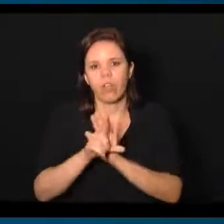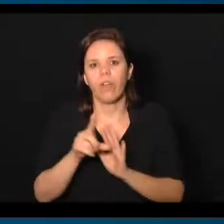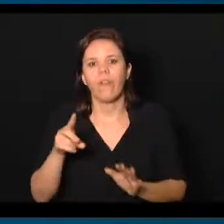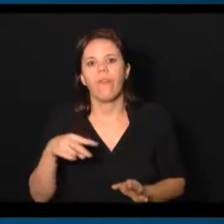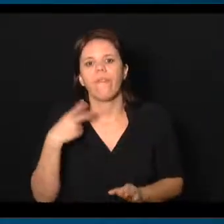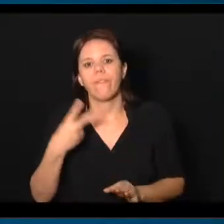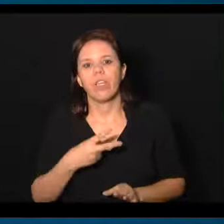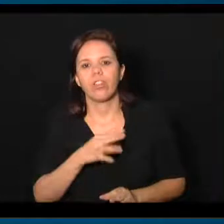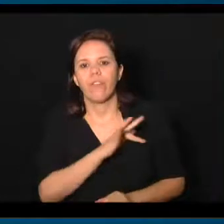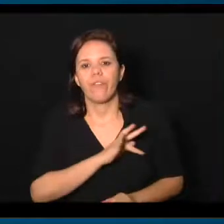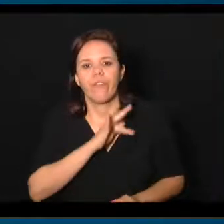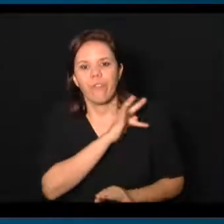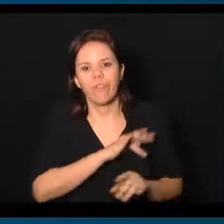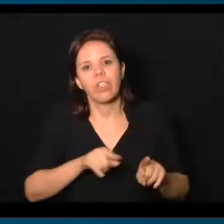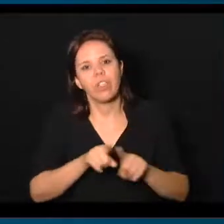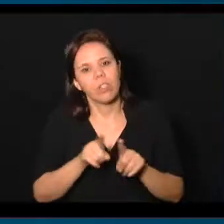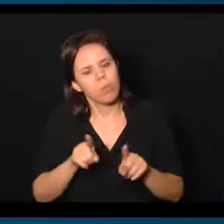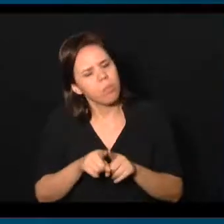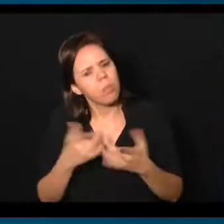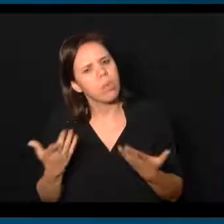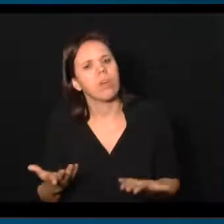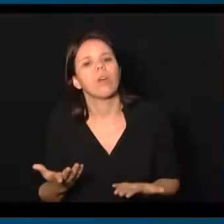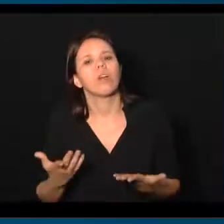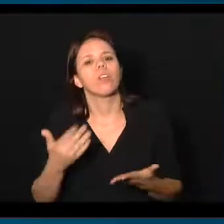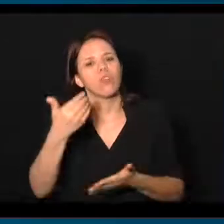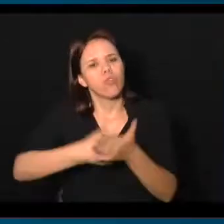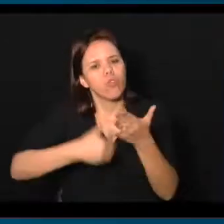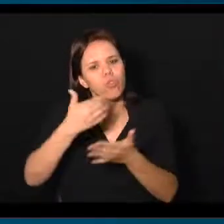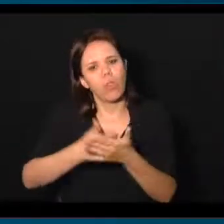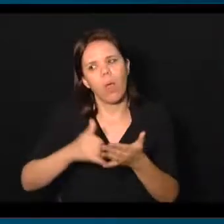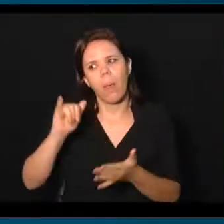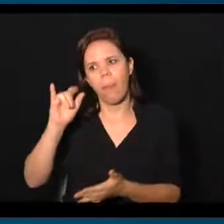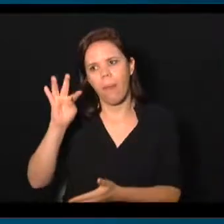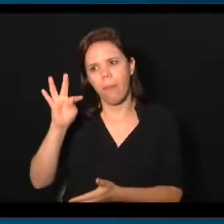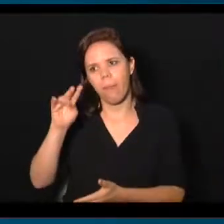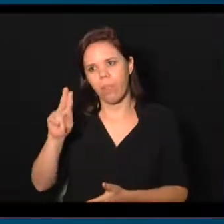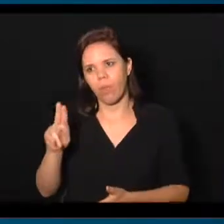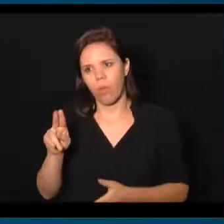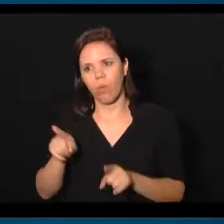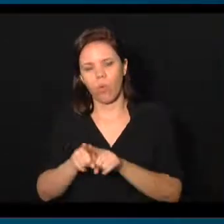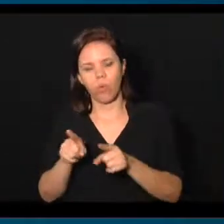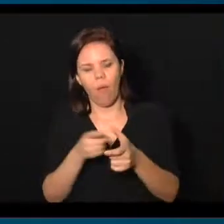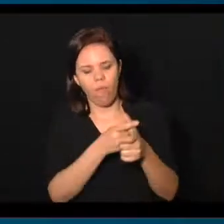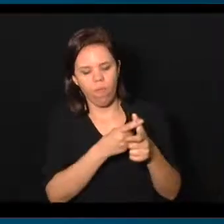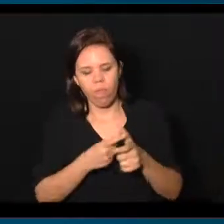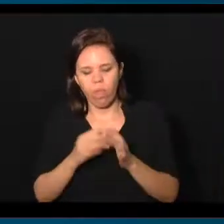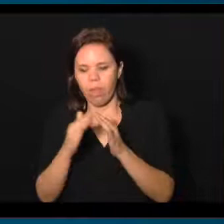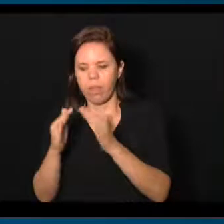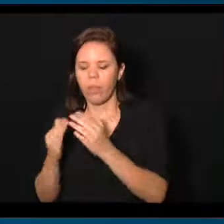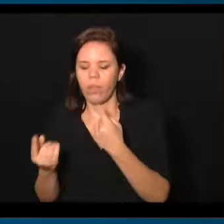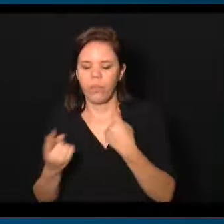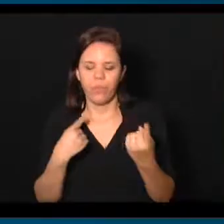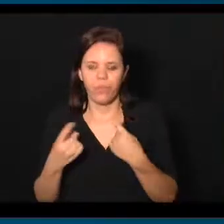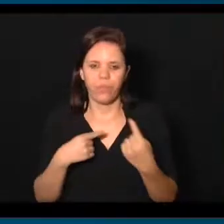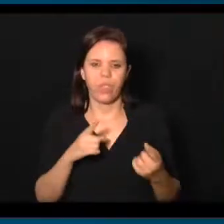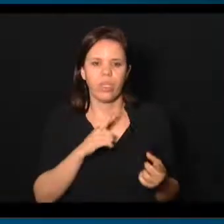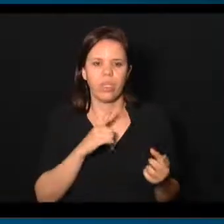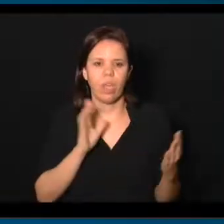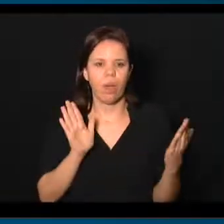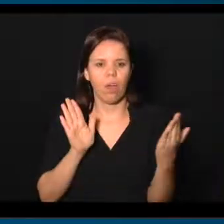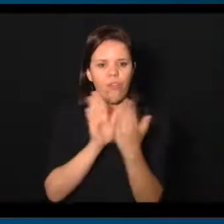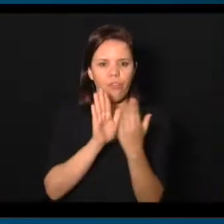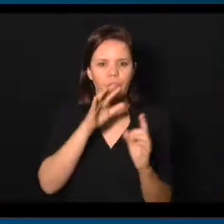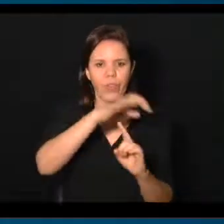Fernando Mendes trata da concessão do desconto de IPTU de imóveis localizados nas vias públicas do município, onde